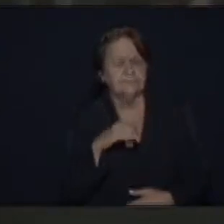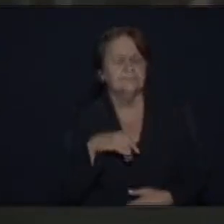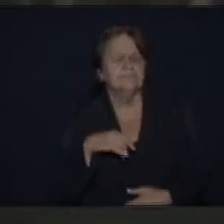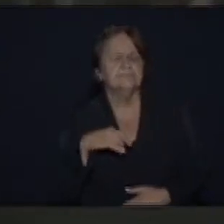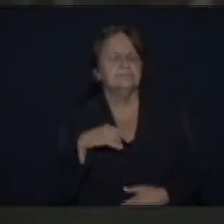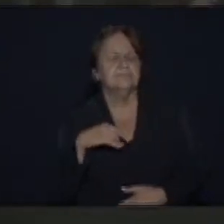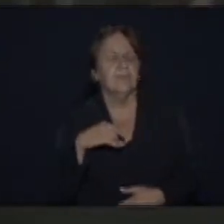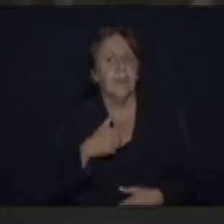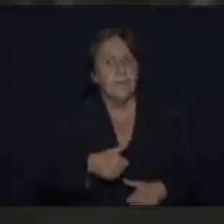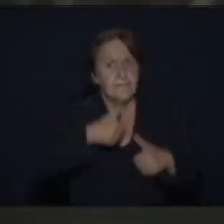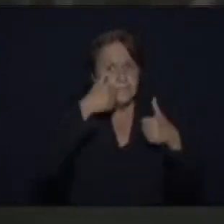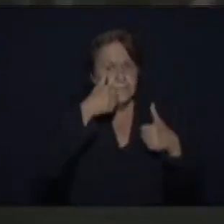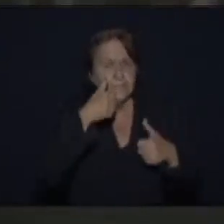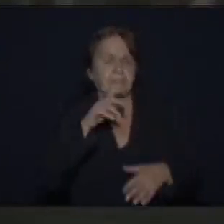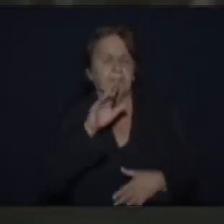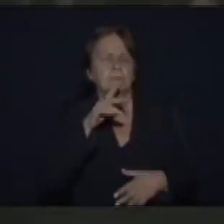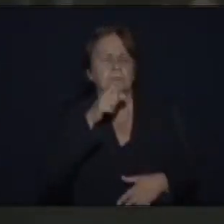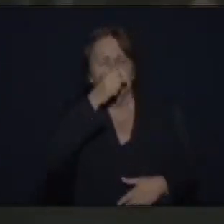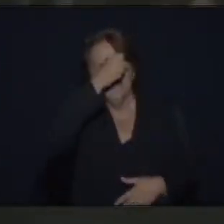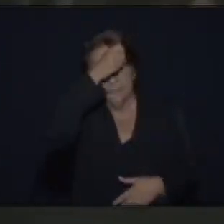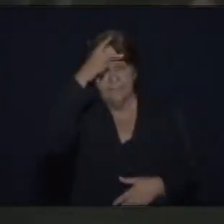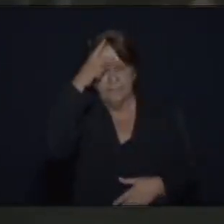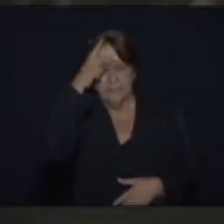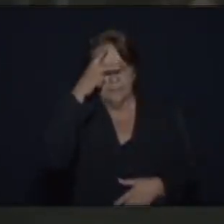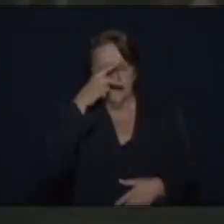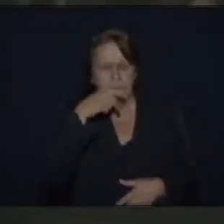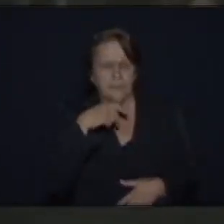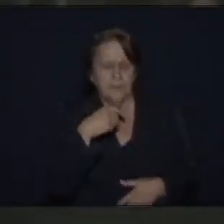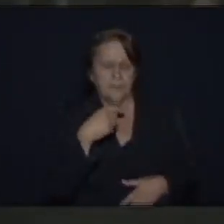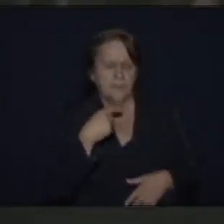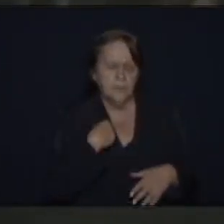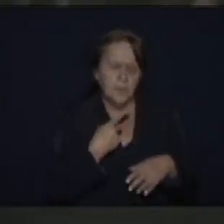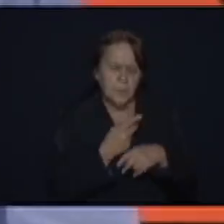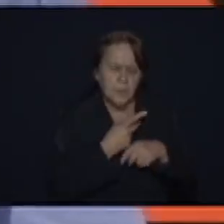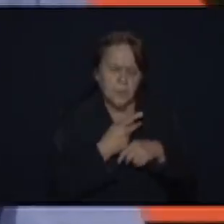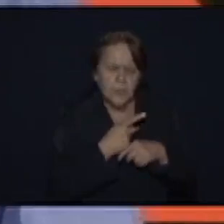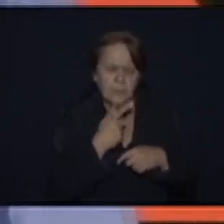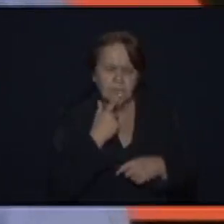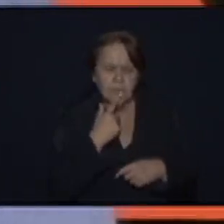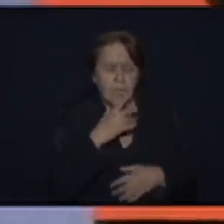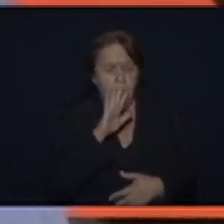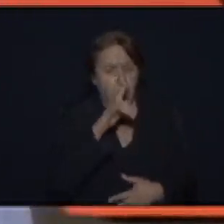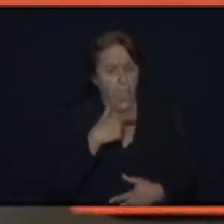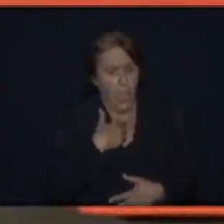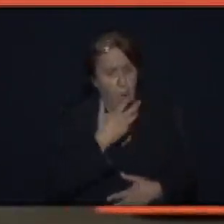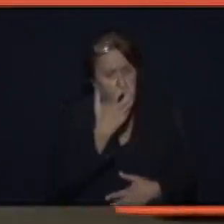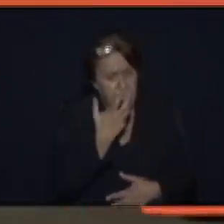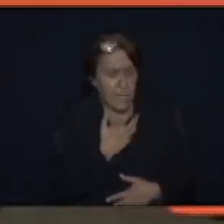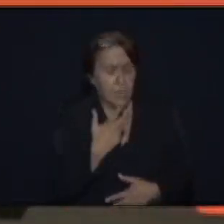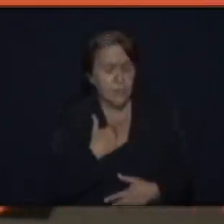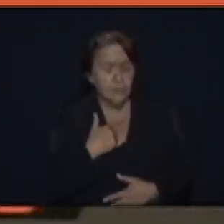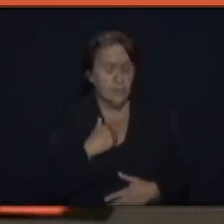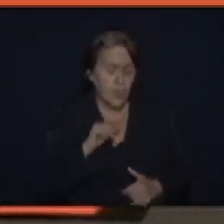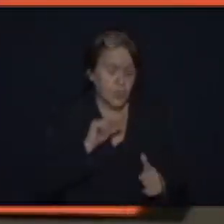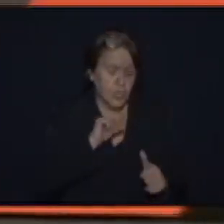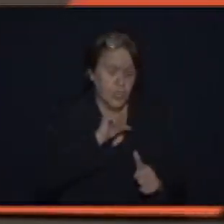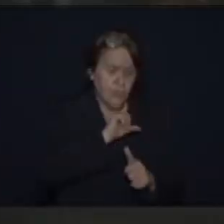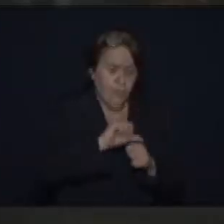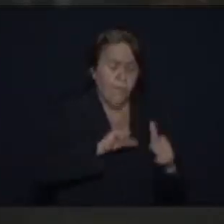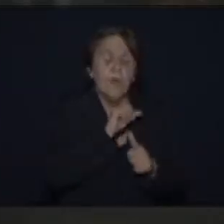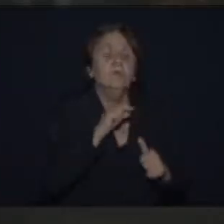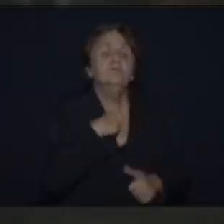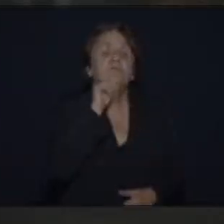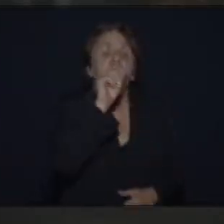um prefeito nos procurou e ele me disse Filipe o meu objetivo é fazer uma transformação na educação do meu